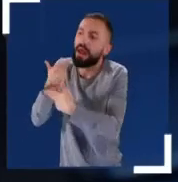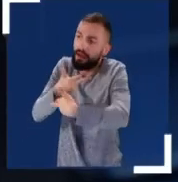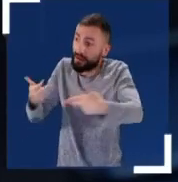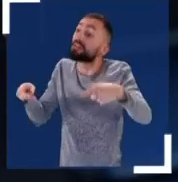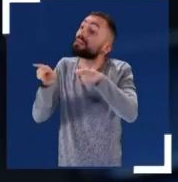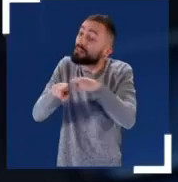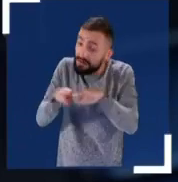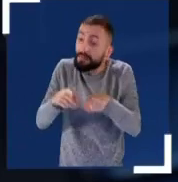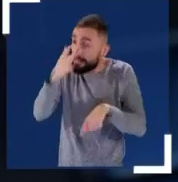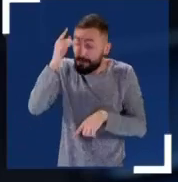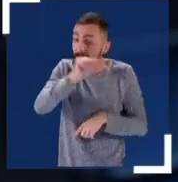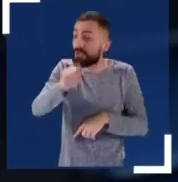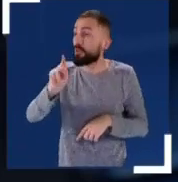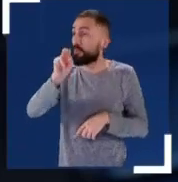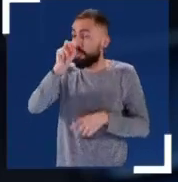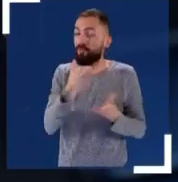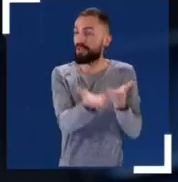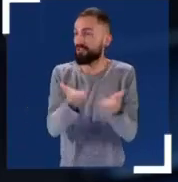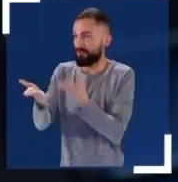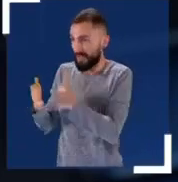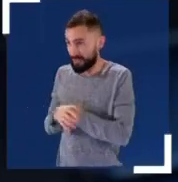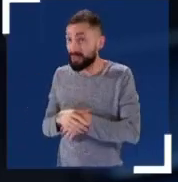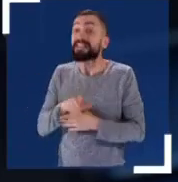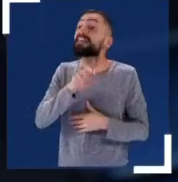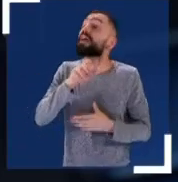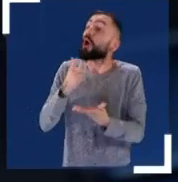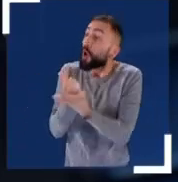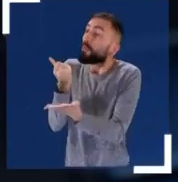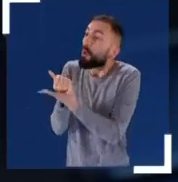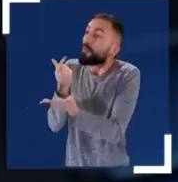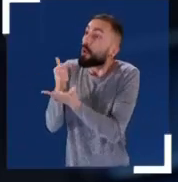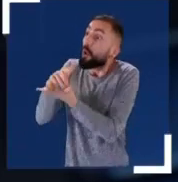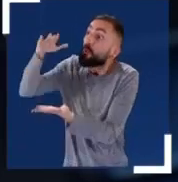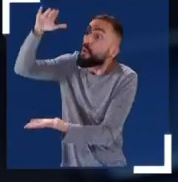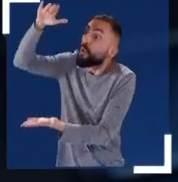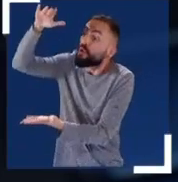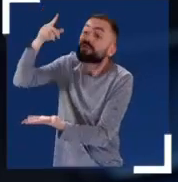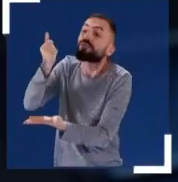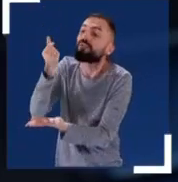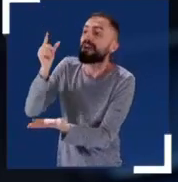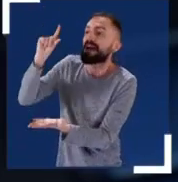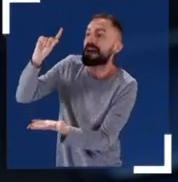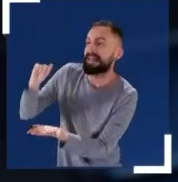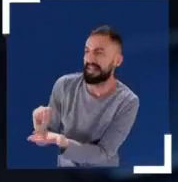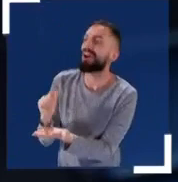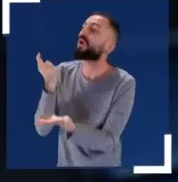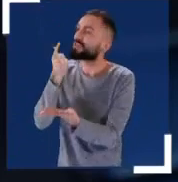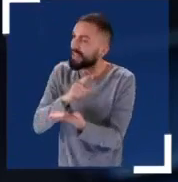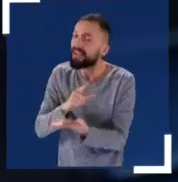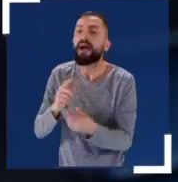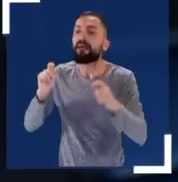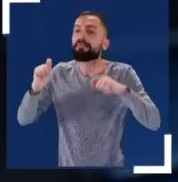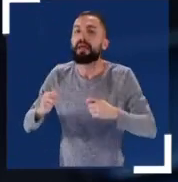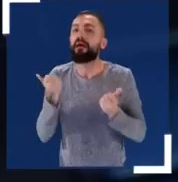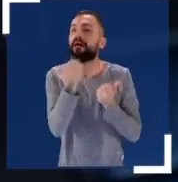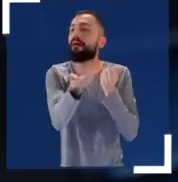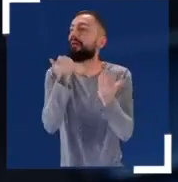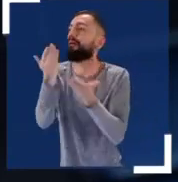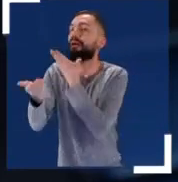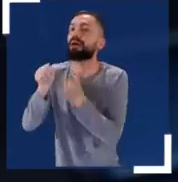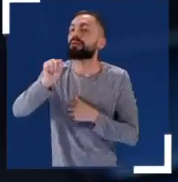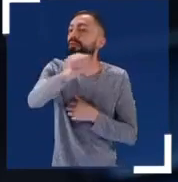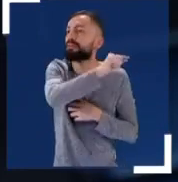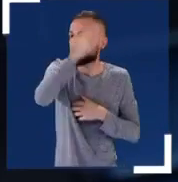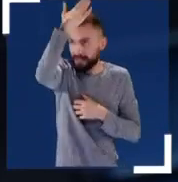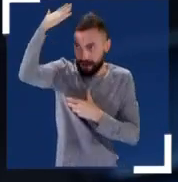atendimento à população. Quando você compra mais, você paga menos. Com isso, você tem mais recursos disponíveis nas Santas Casas. E os